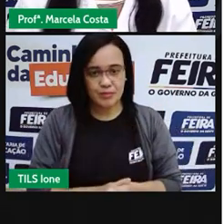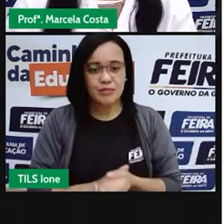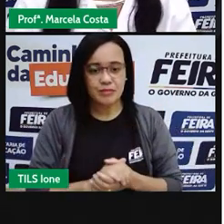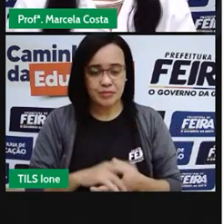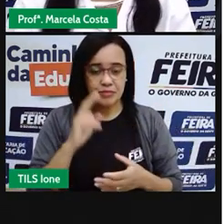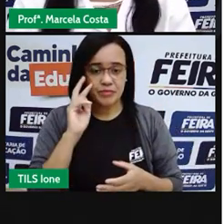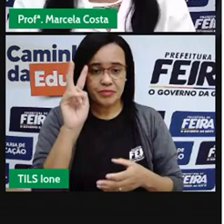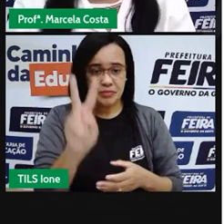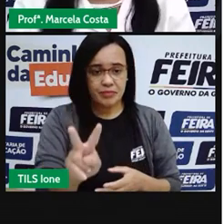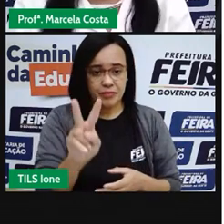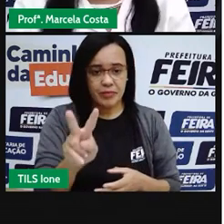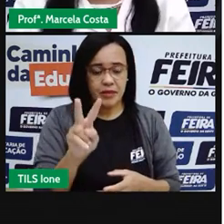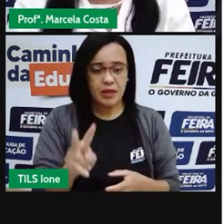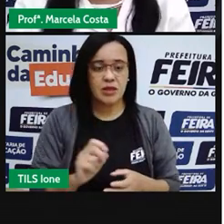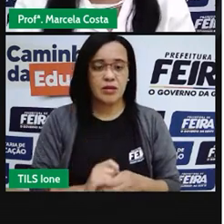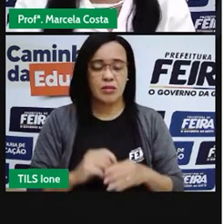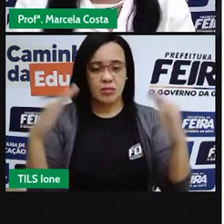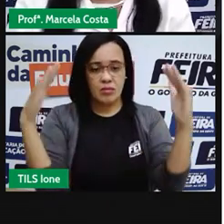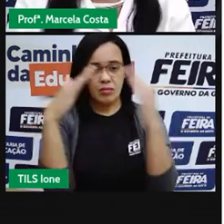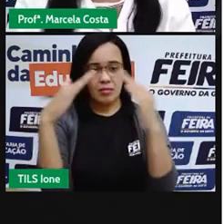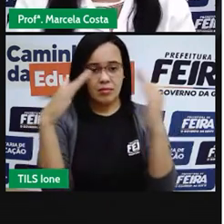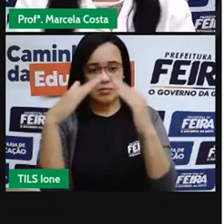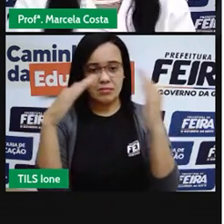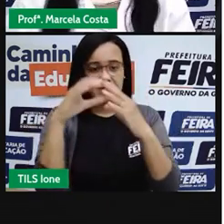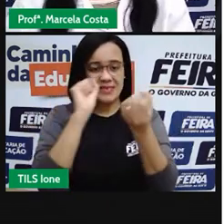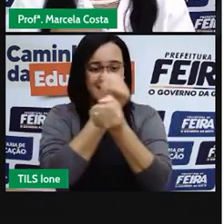Esse é o casarão Prós da Mota.